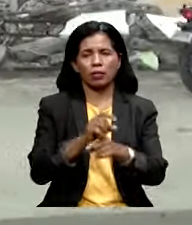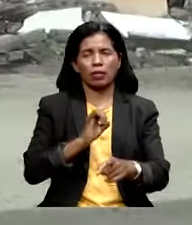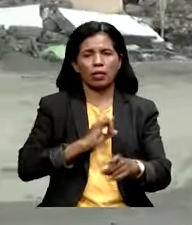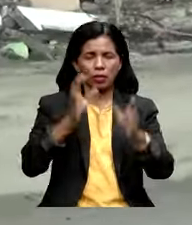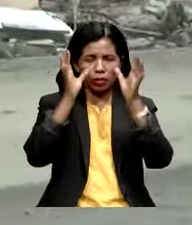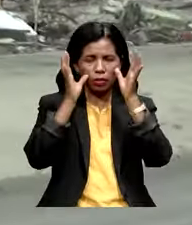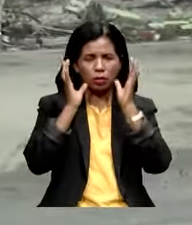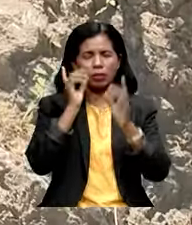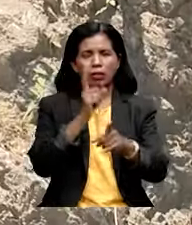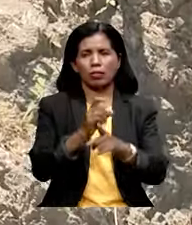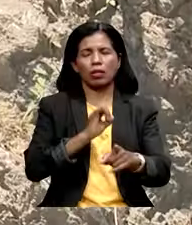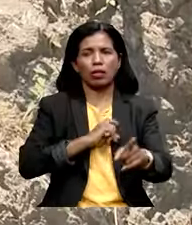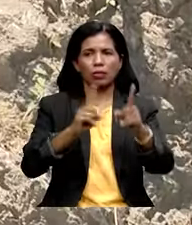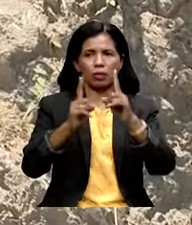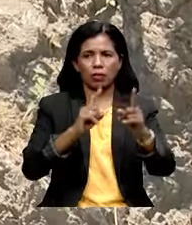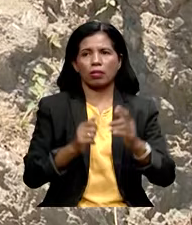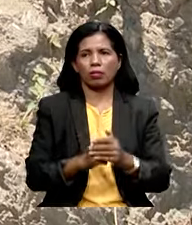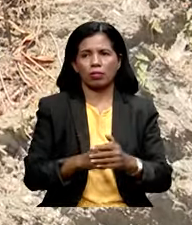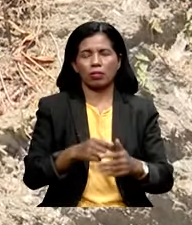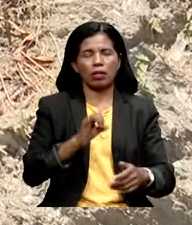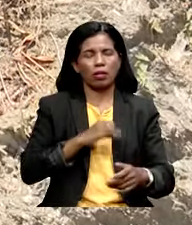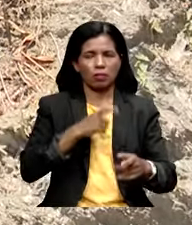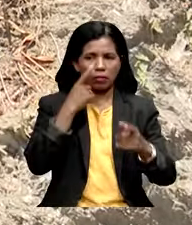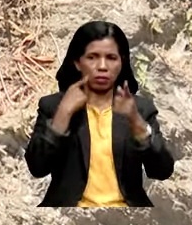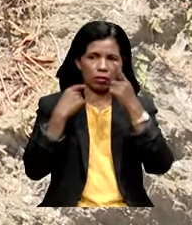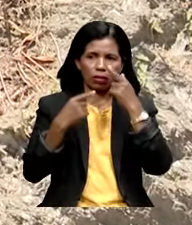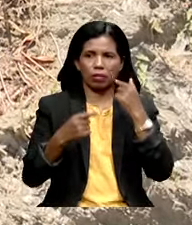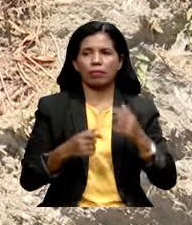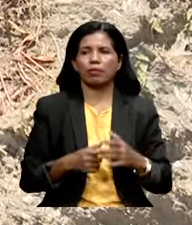nós estamos a matar bem o mundo. Ao